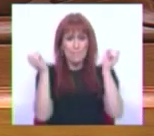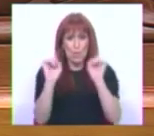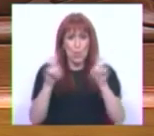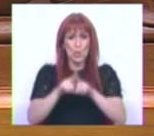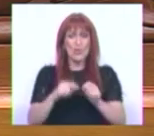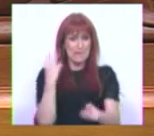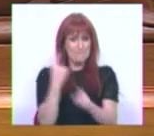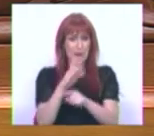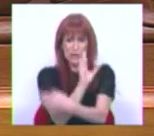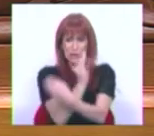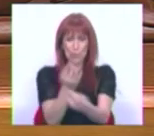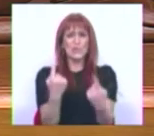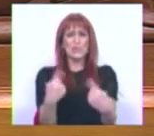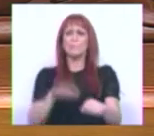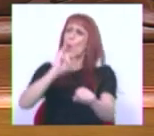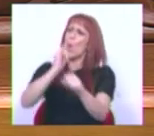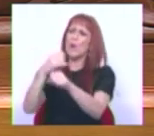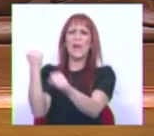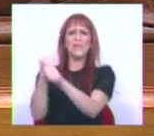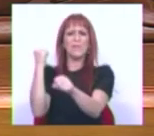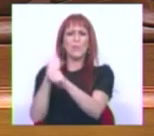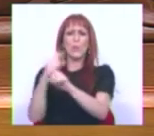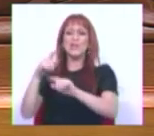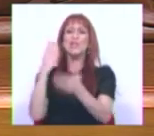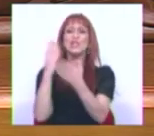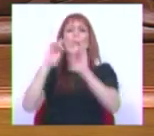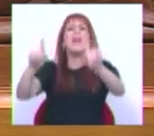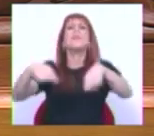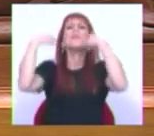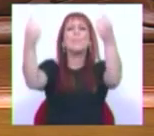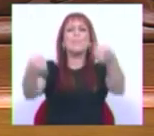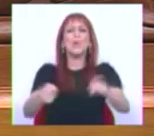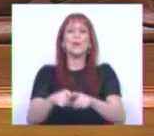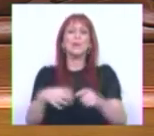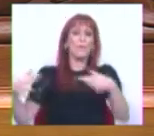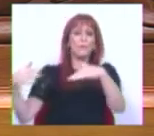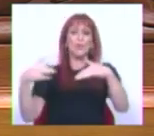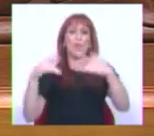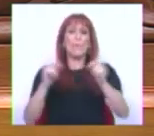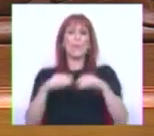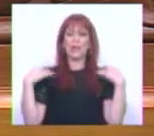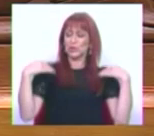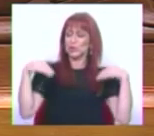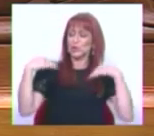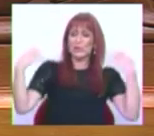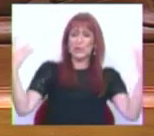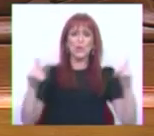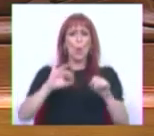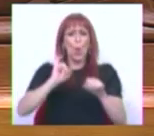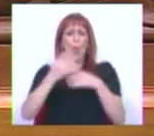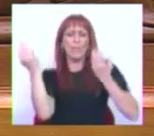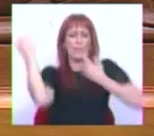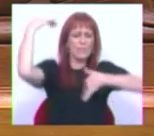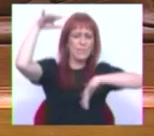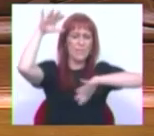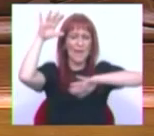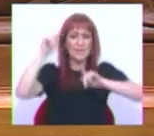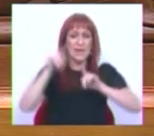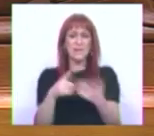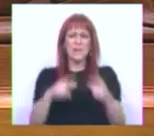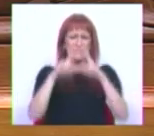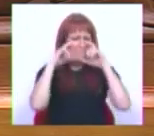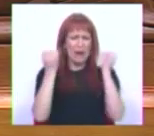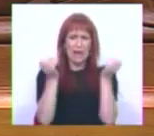mesmos alunos estão noutras atividades depois da escola, como o futebol, a ginástica ou a dança, e aí também não